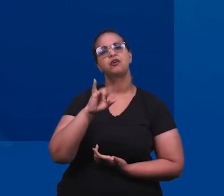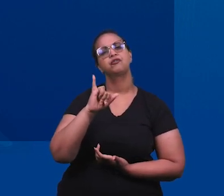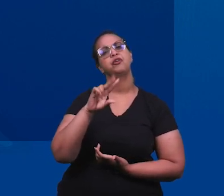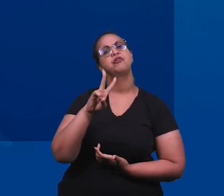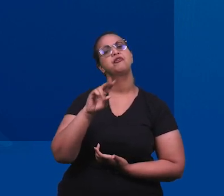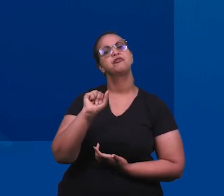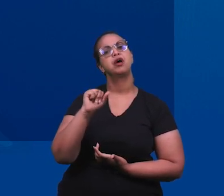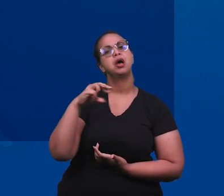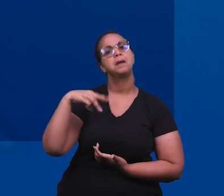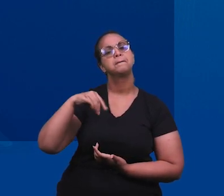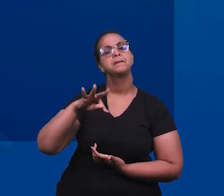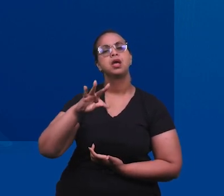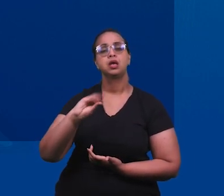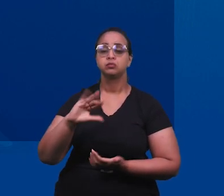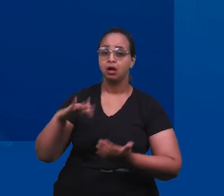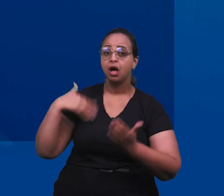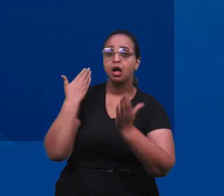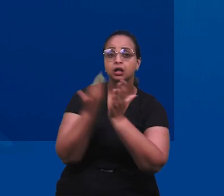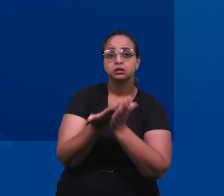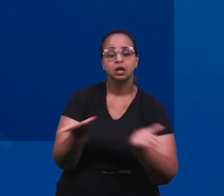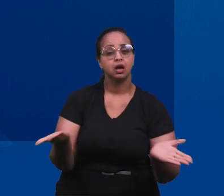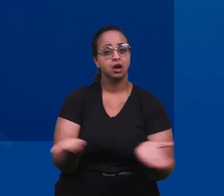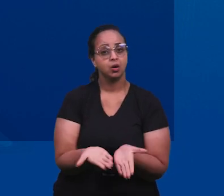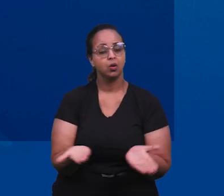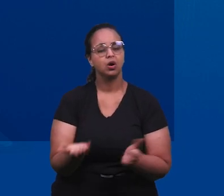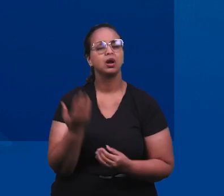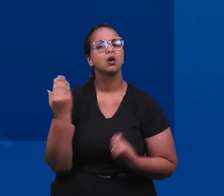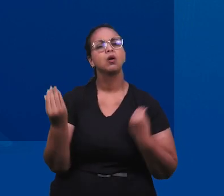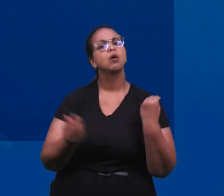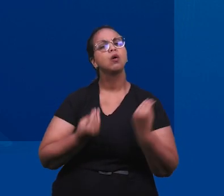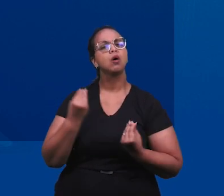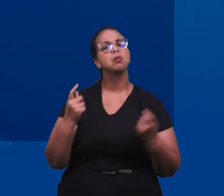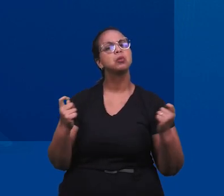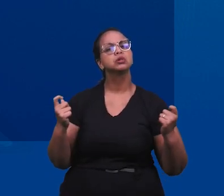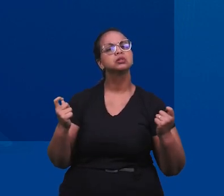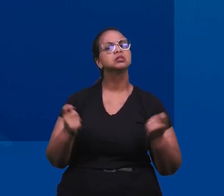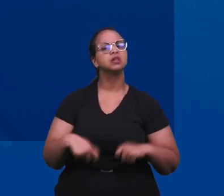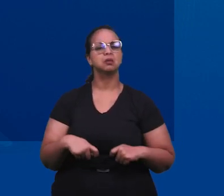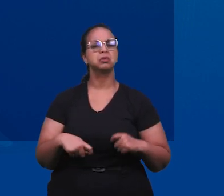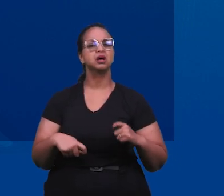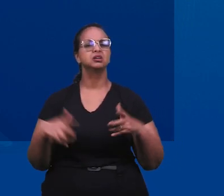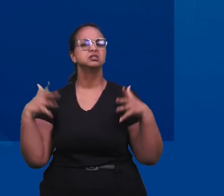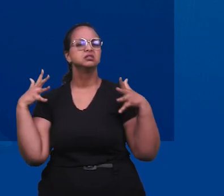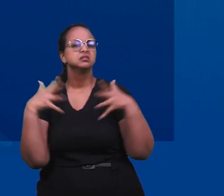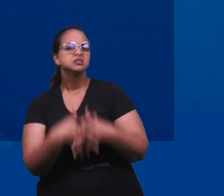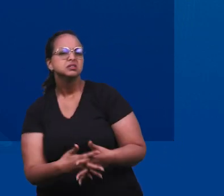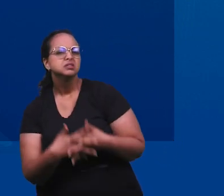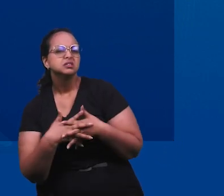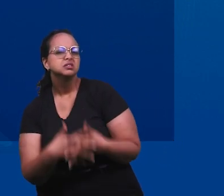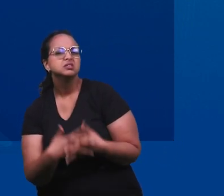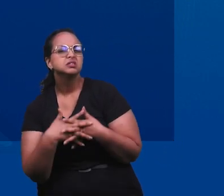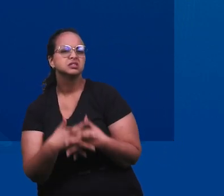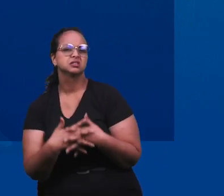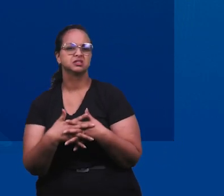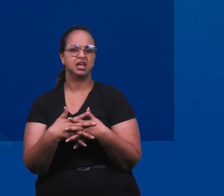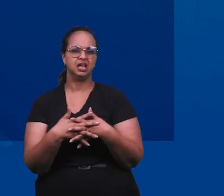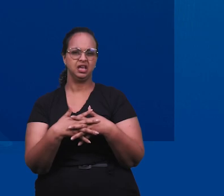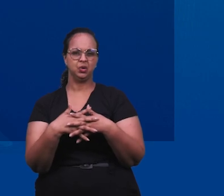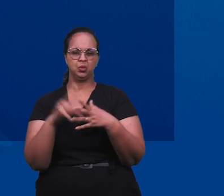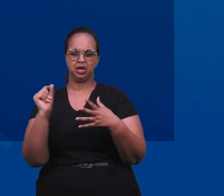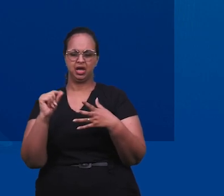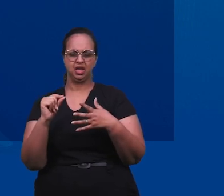acontecendo nos nossos dias. E como nós fazemos para não confundir movimento com